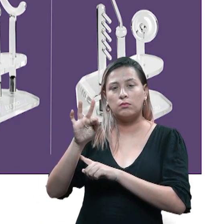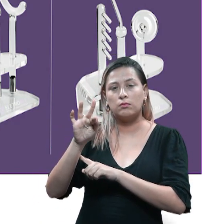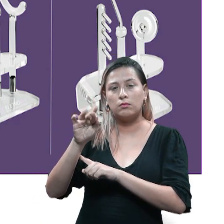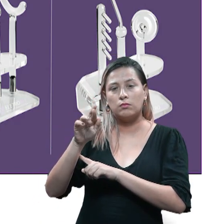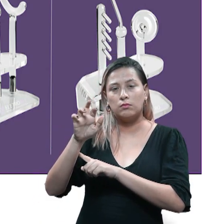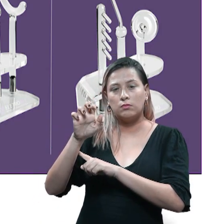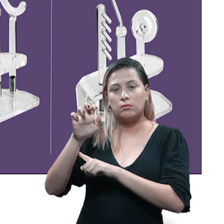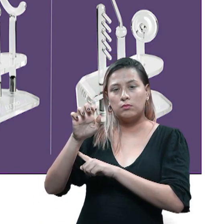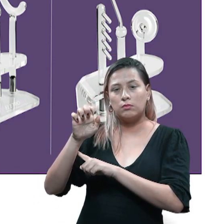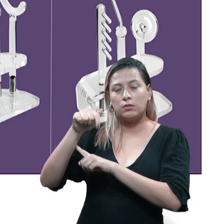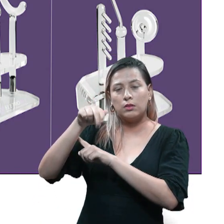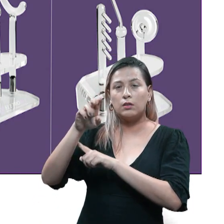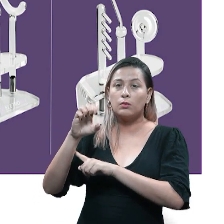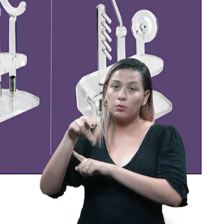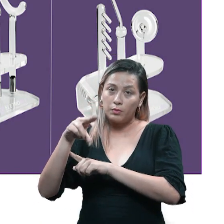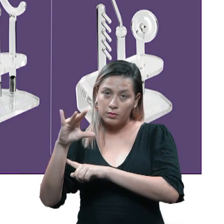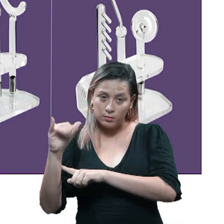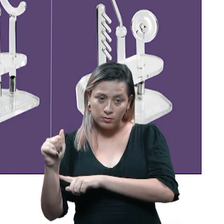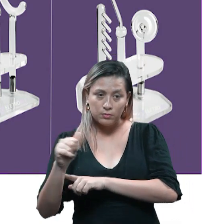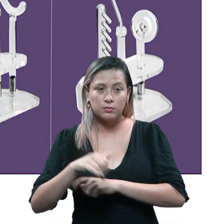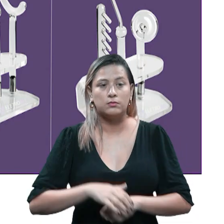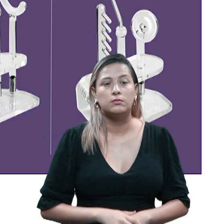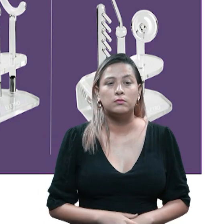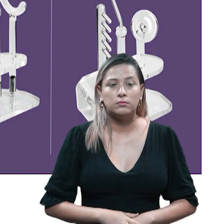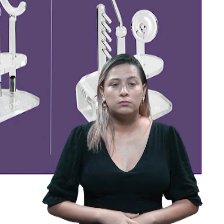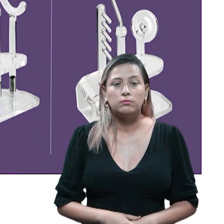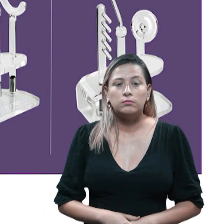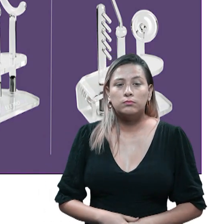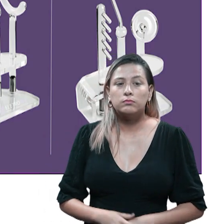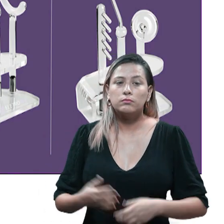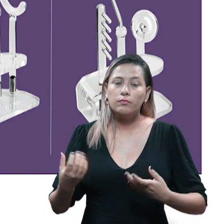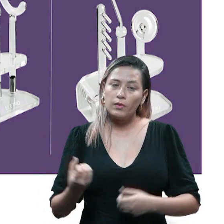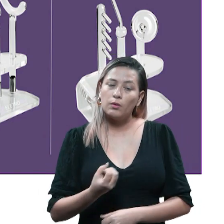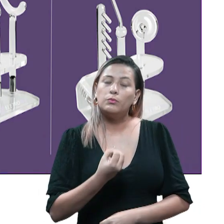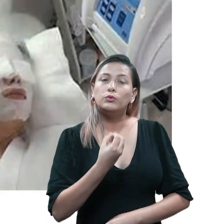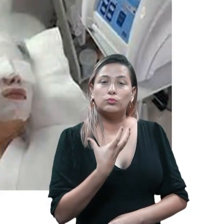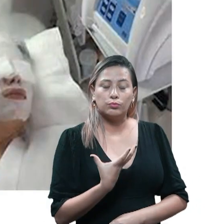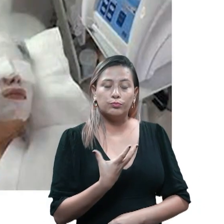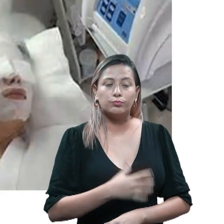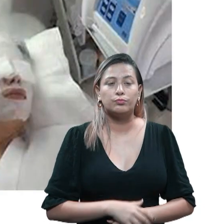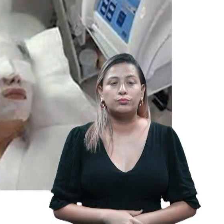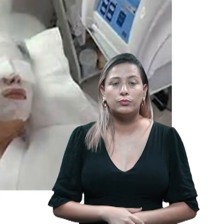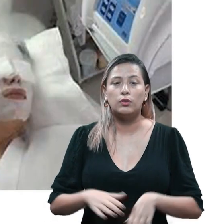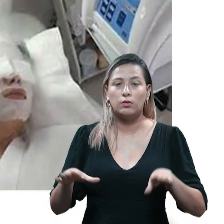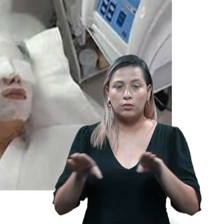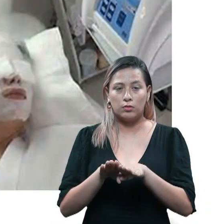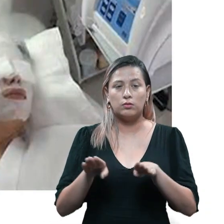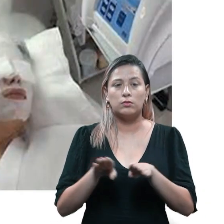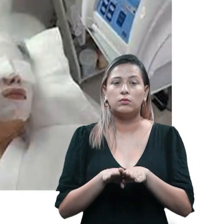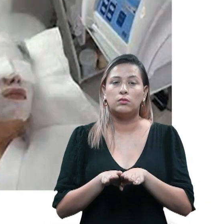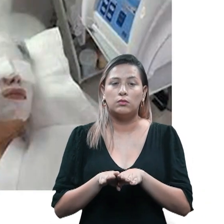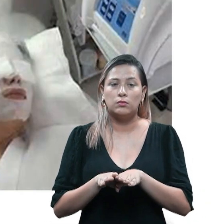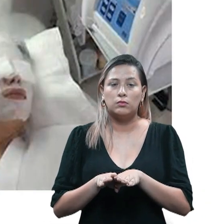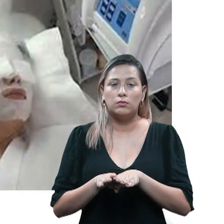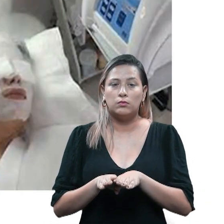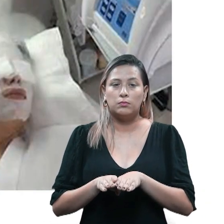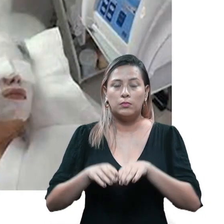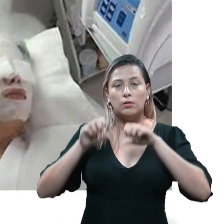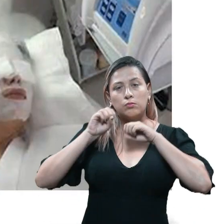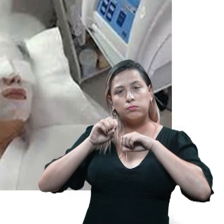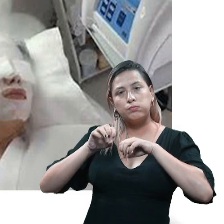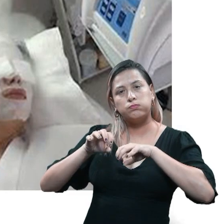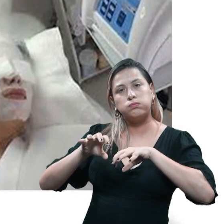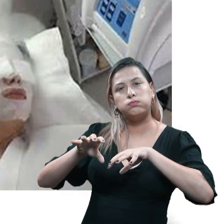propriedades anti-inflamatórias, fungicidas, bactericidas, e o vapor de ozônio, que